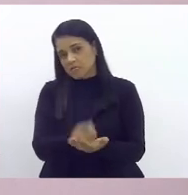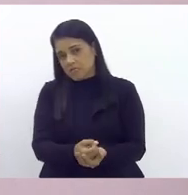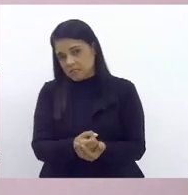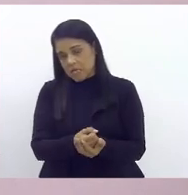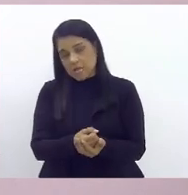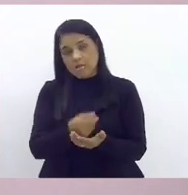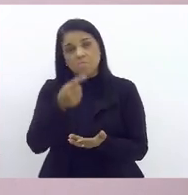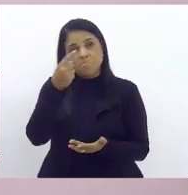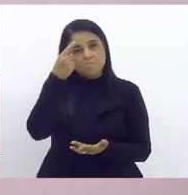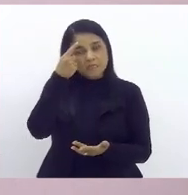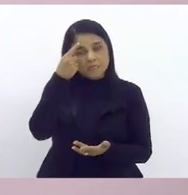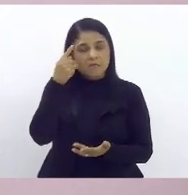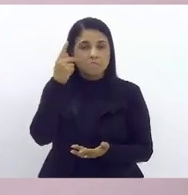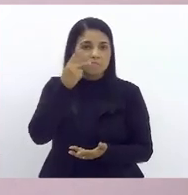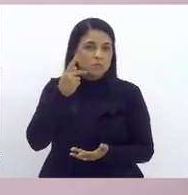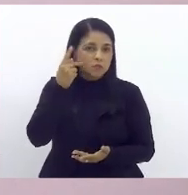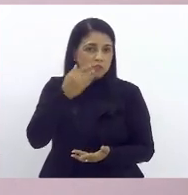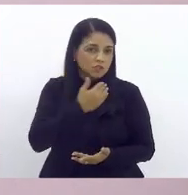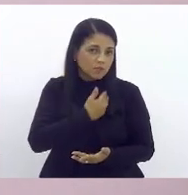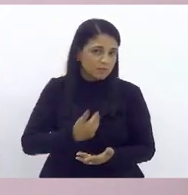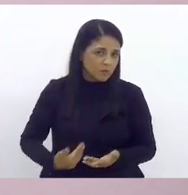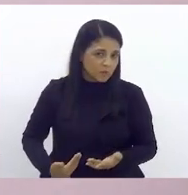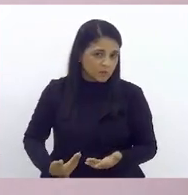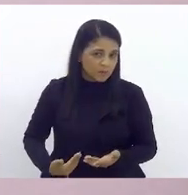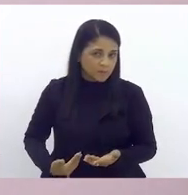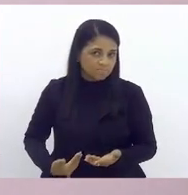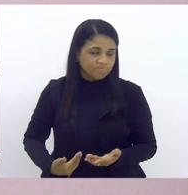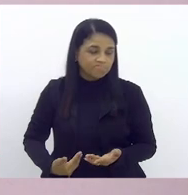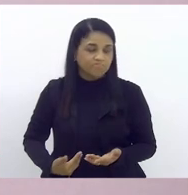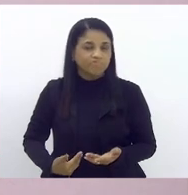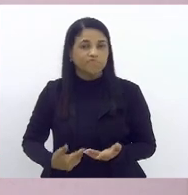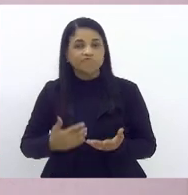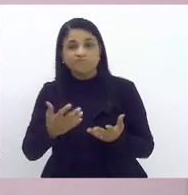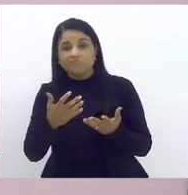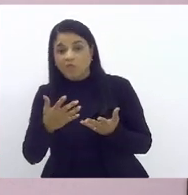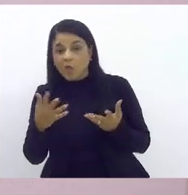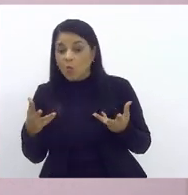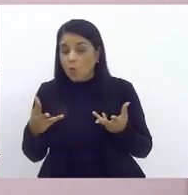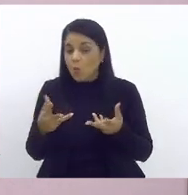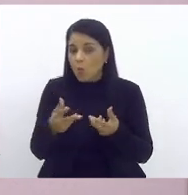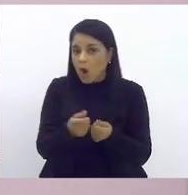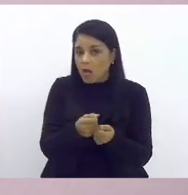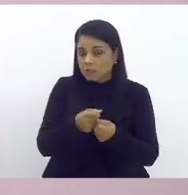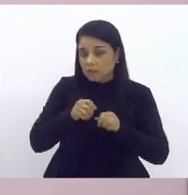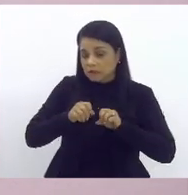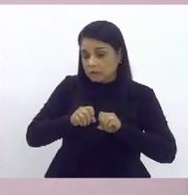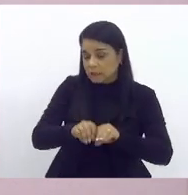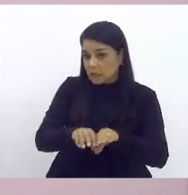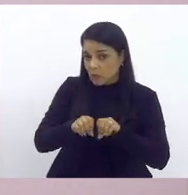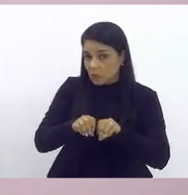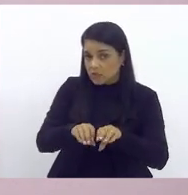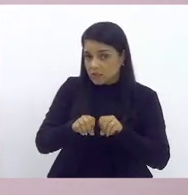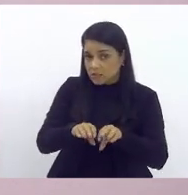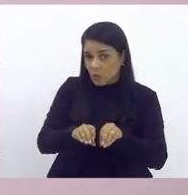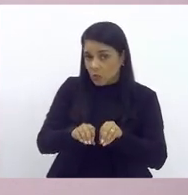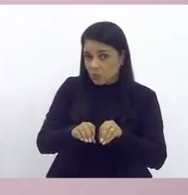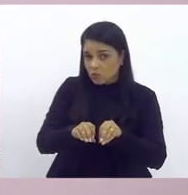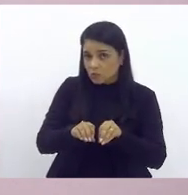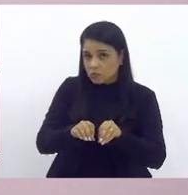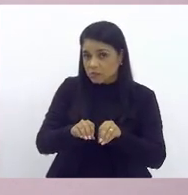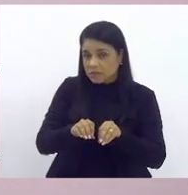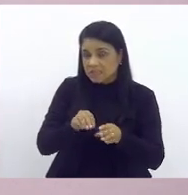pensar política pública que se pretende de qualidade de educação sem